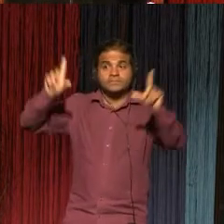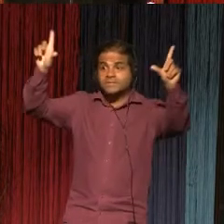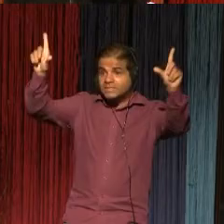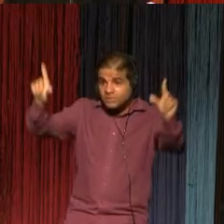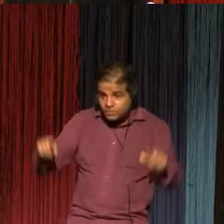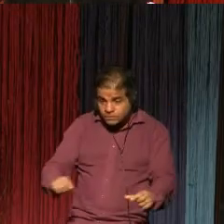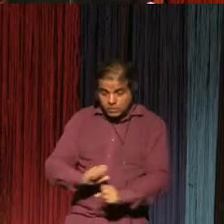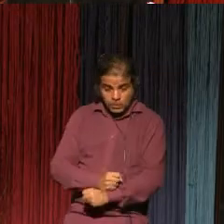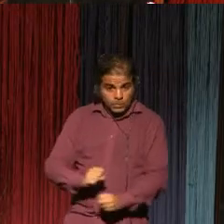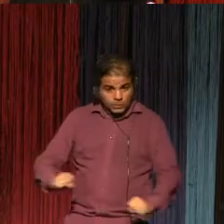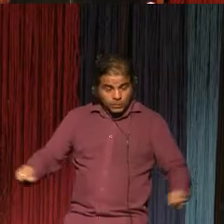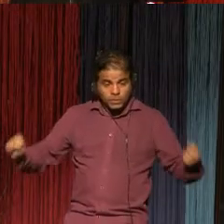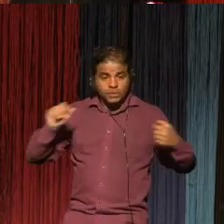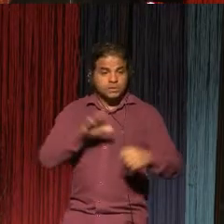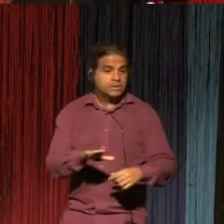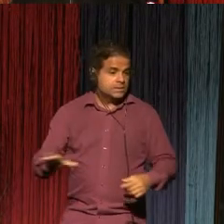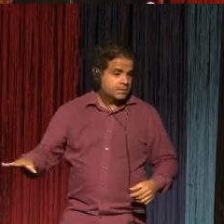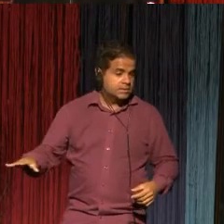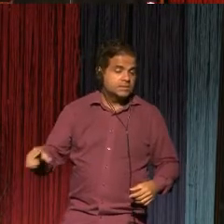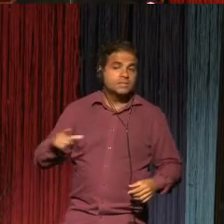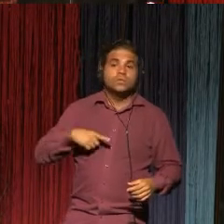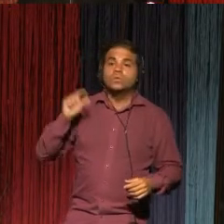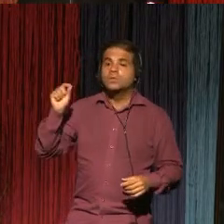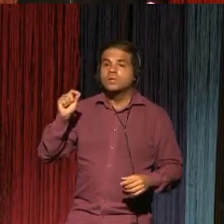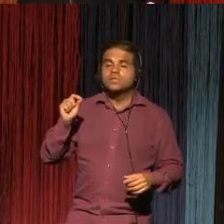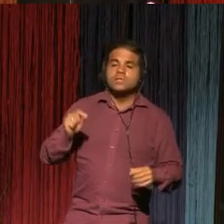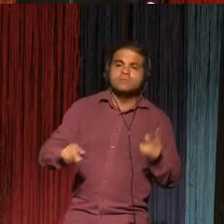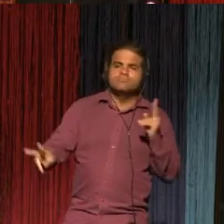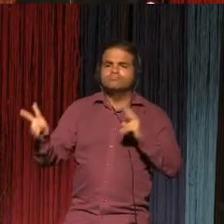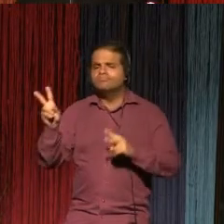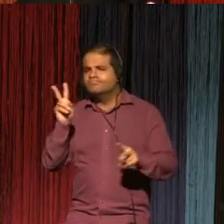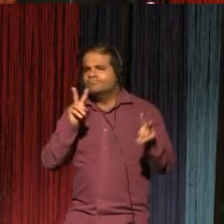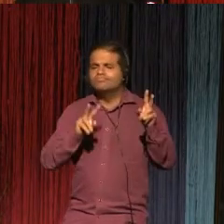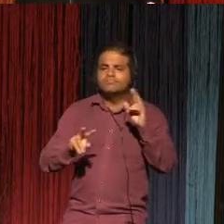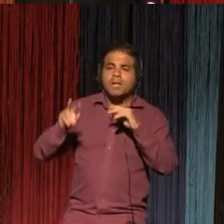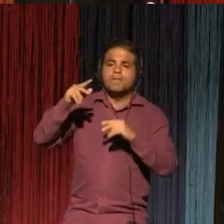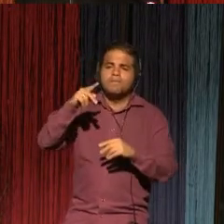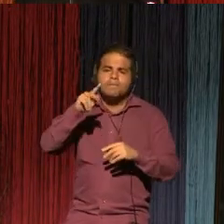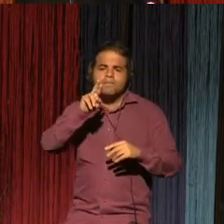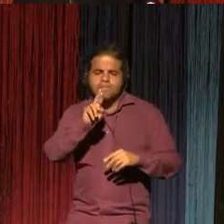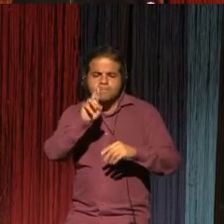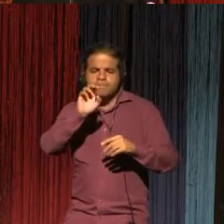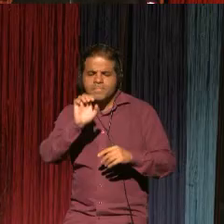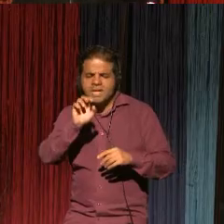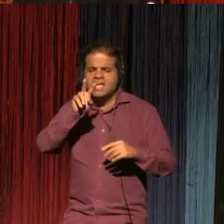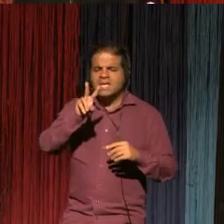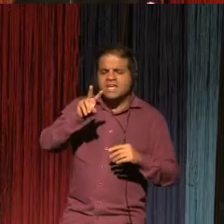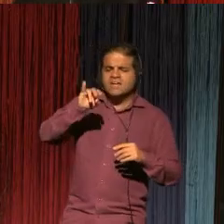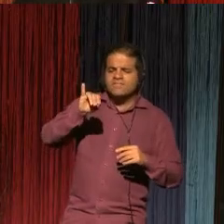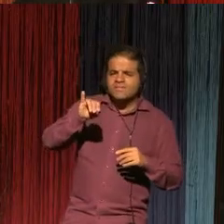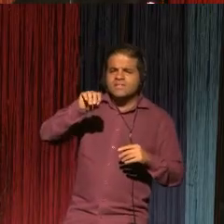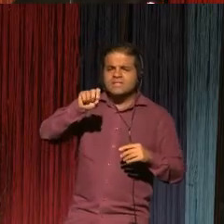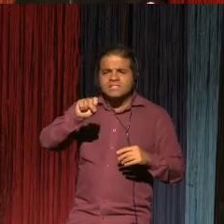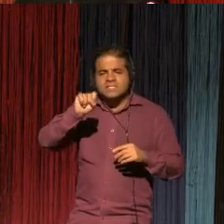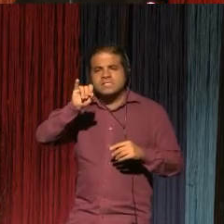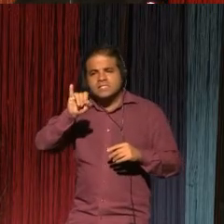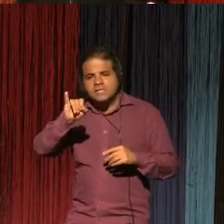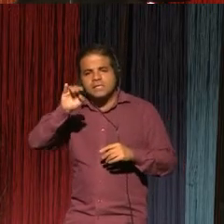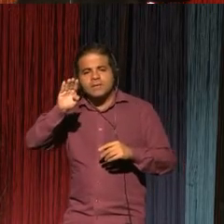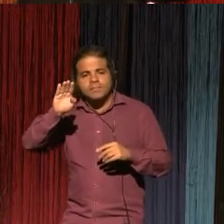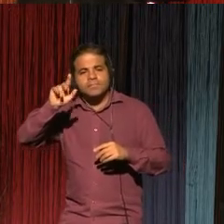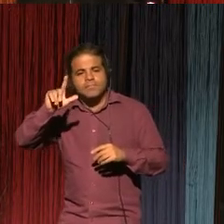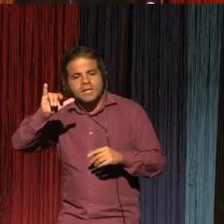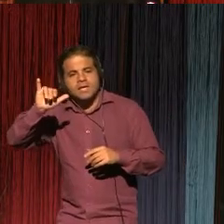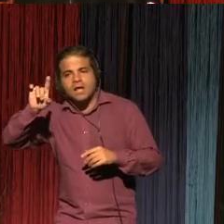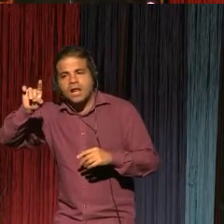das crianças. Uma coisa é ter previsibilidade, consistência, expectativas claras,